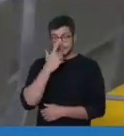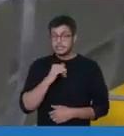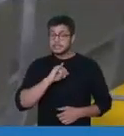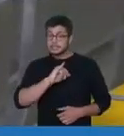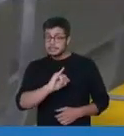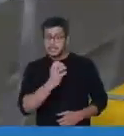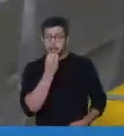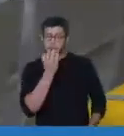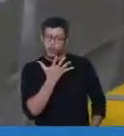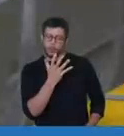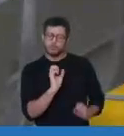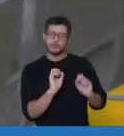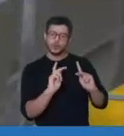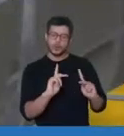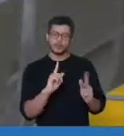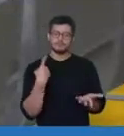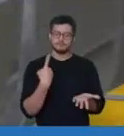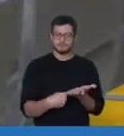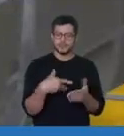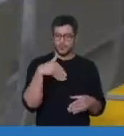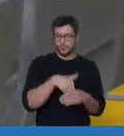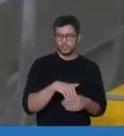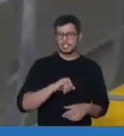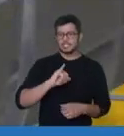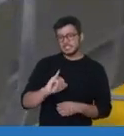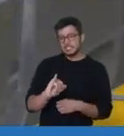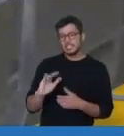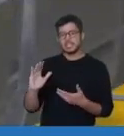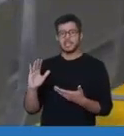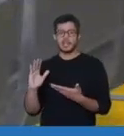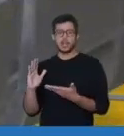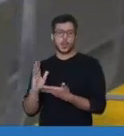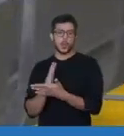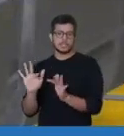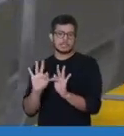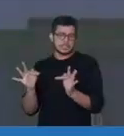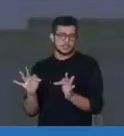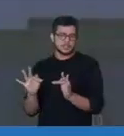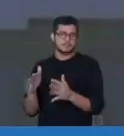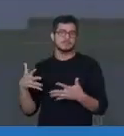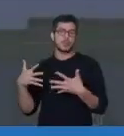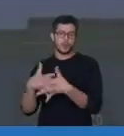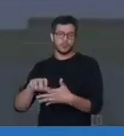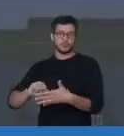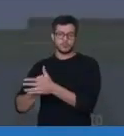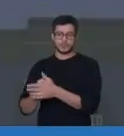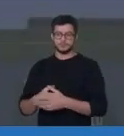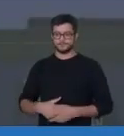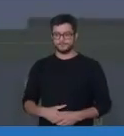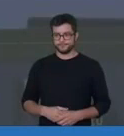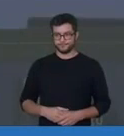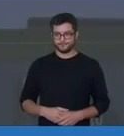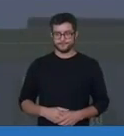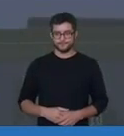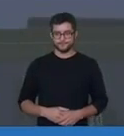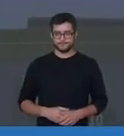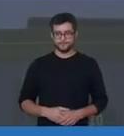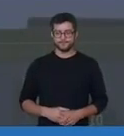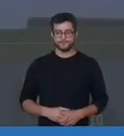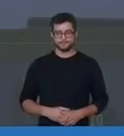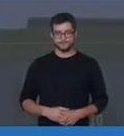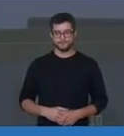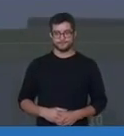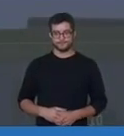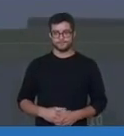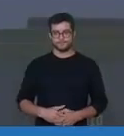a gente vota. Naquilo que for supérfluo, nós estaremos em obstrução. É isso aí. Obrigado, deputado Alberto Fraga, do PL do